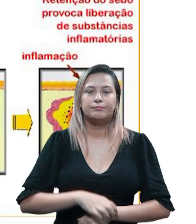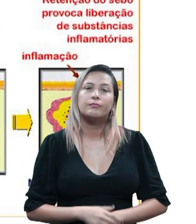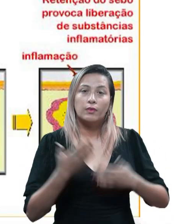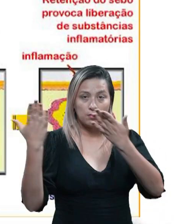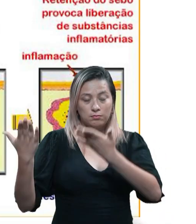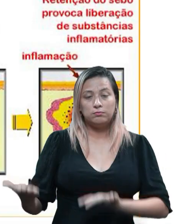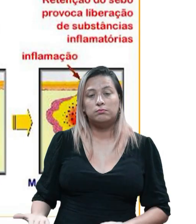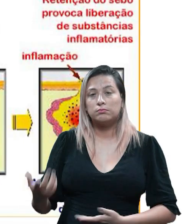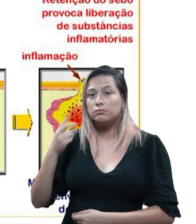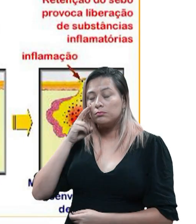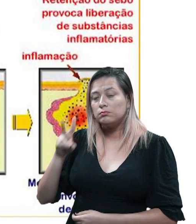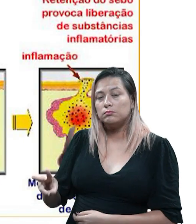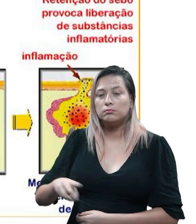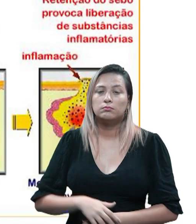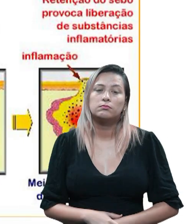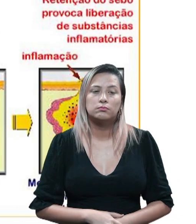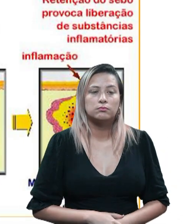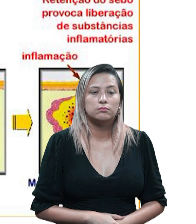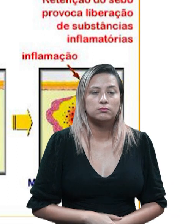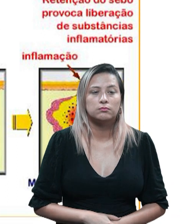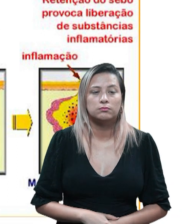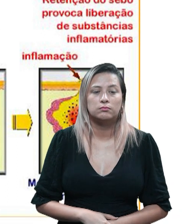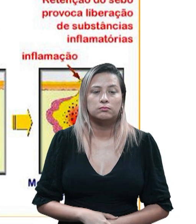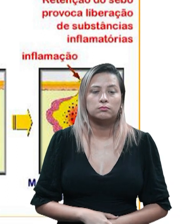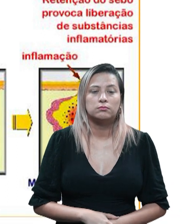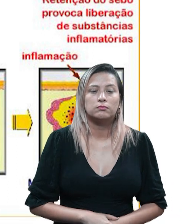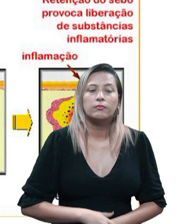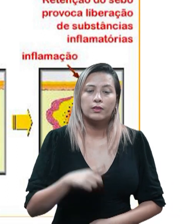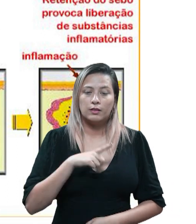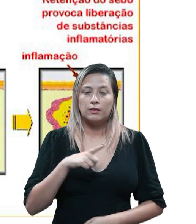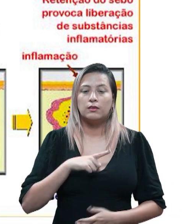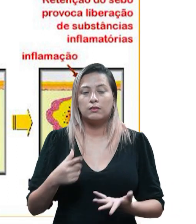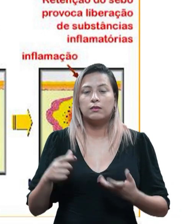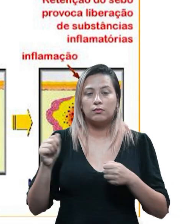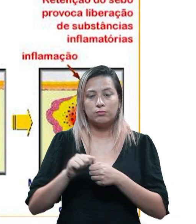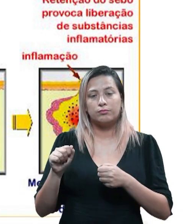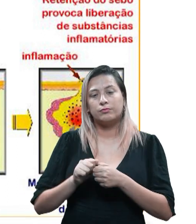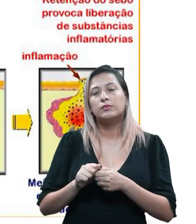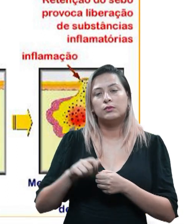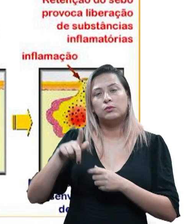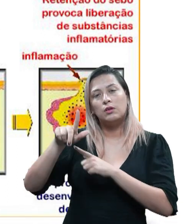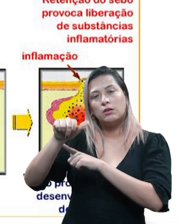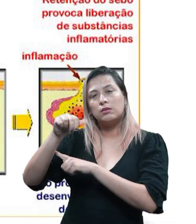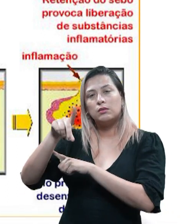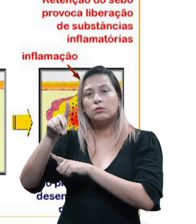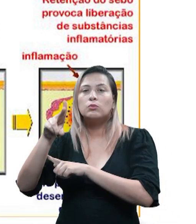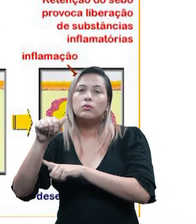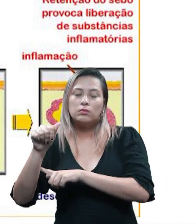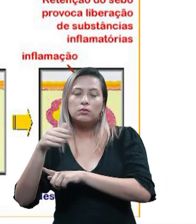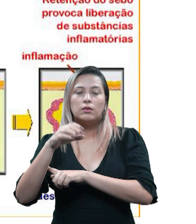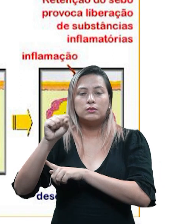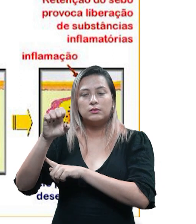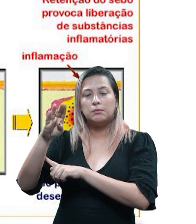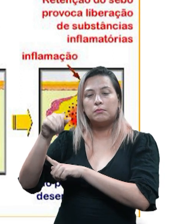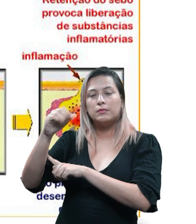figura, nós podemos ver o folículo piloso e a produção da glândula sebácea. Aqui